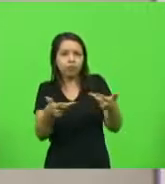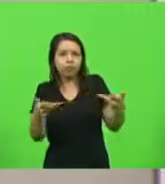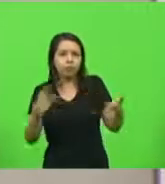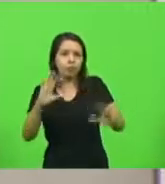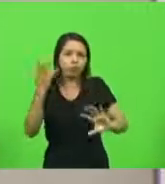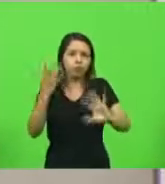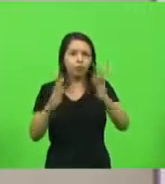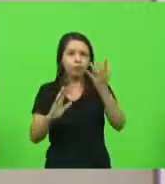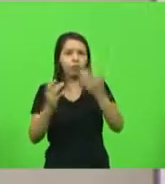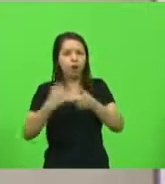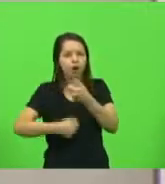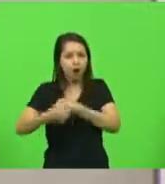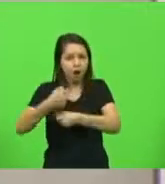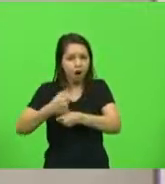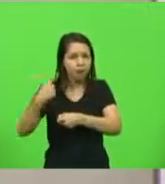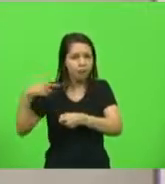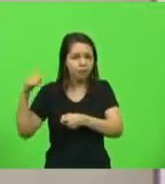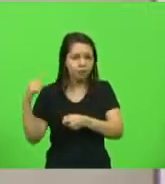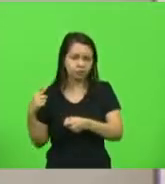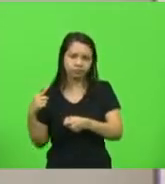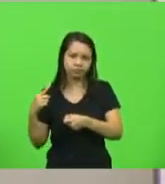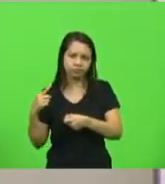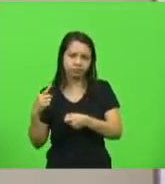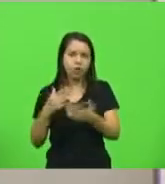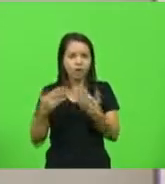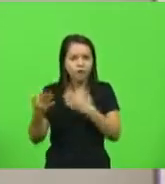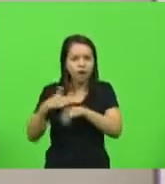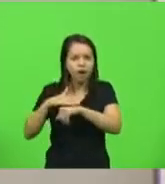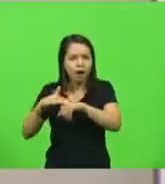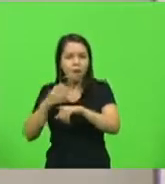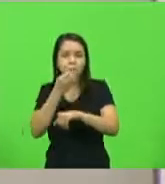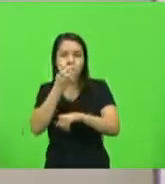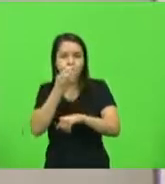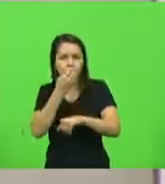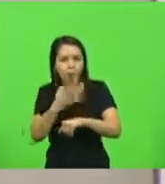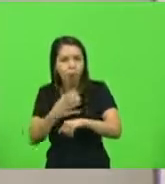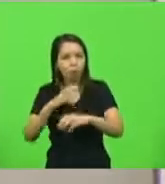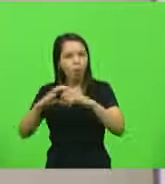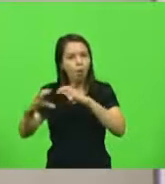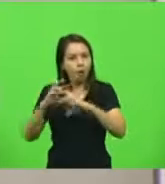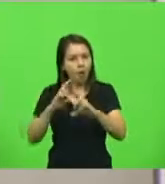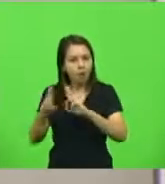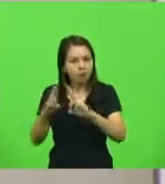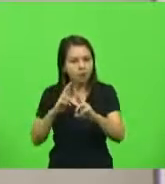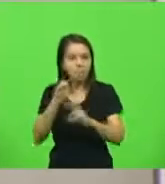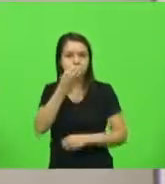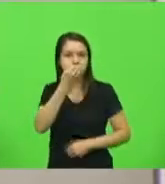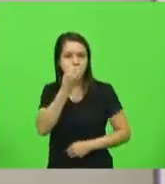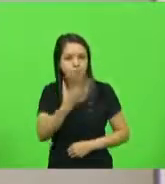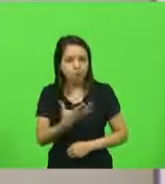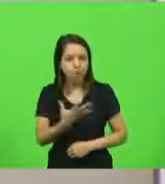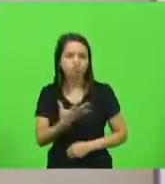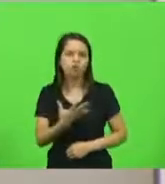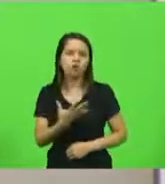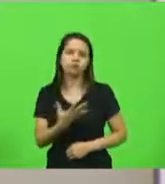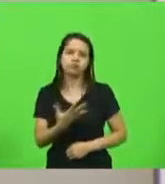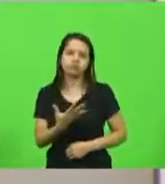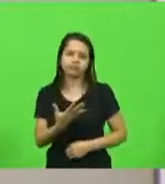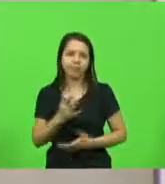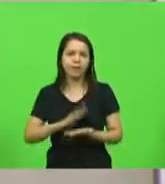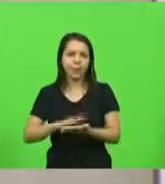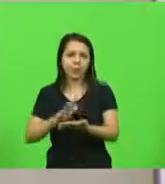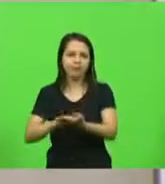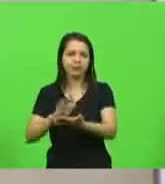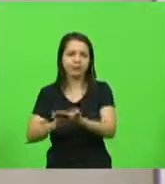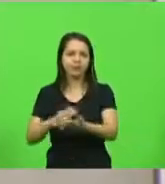passado. E com uma boa conversa, um bom relacionamento, e aplaudir aqui com muito reconhecimento o nosso Ministério Público do